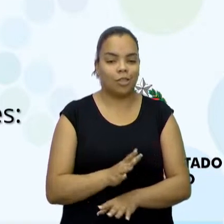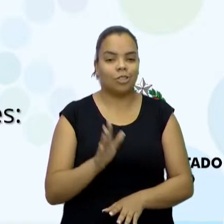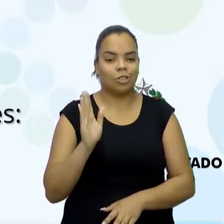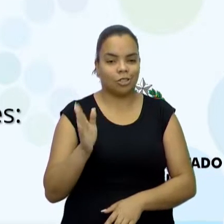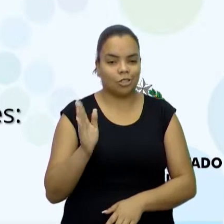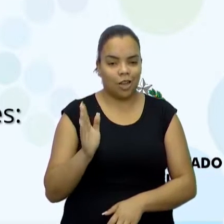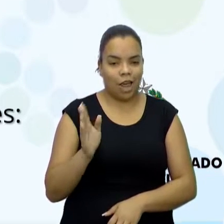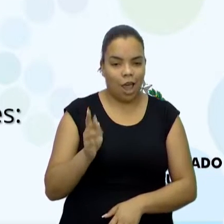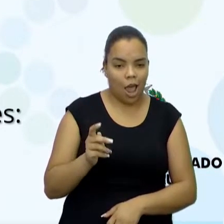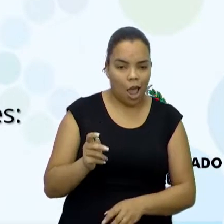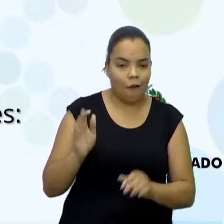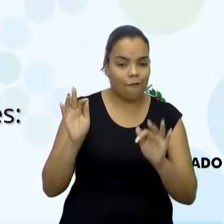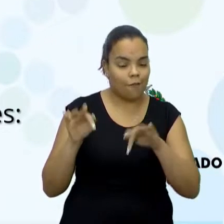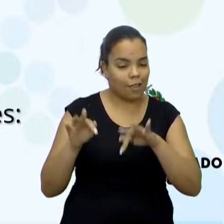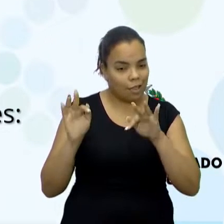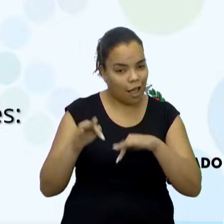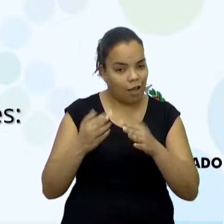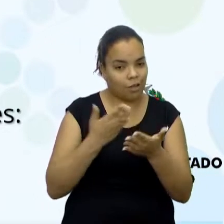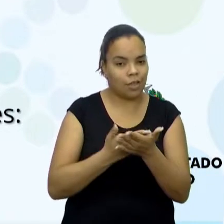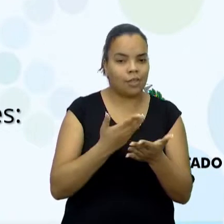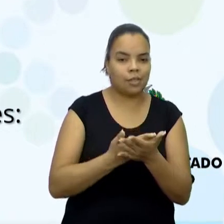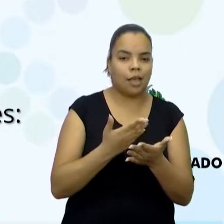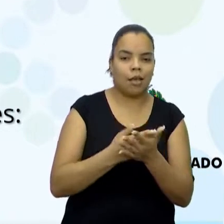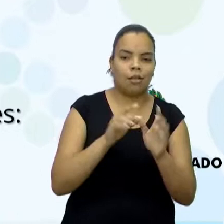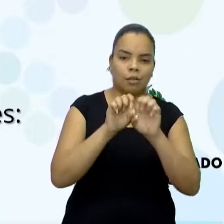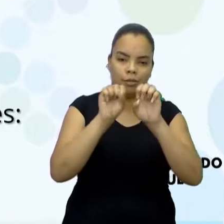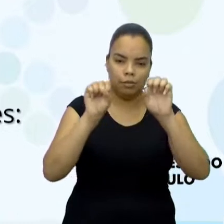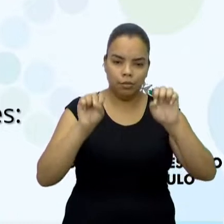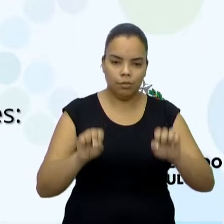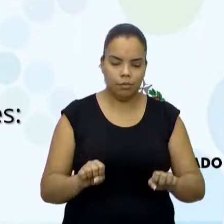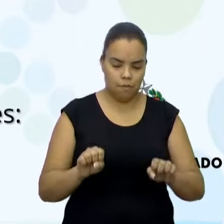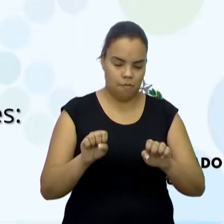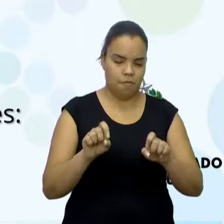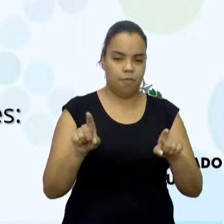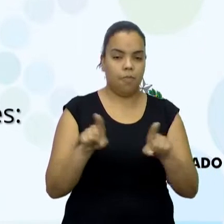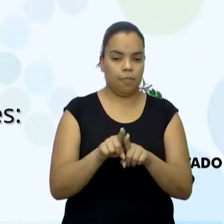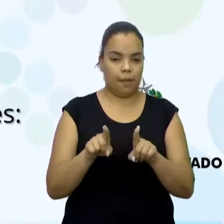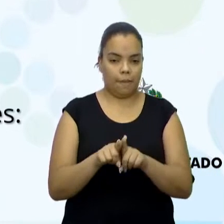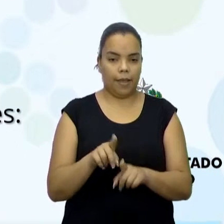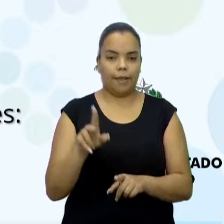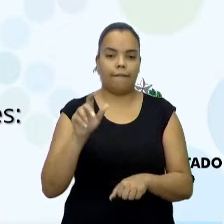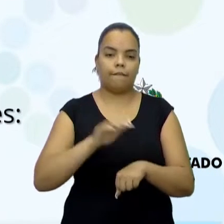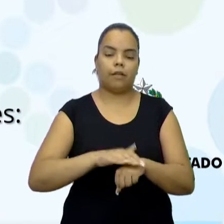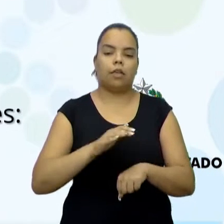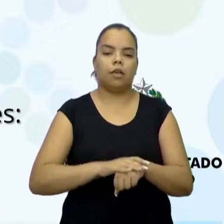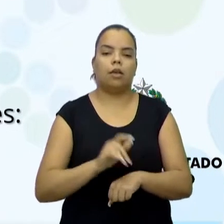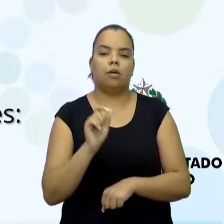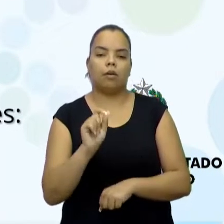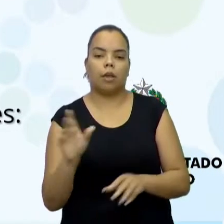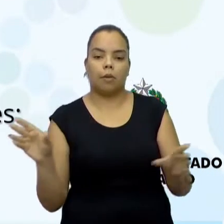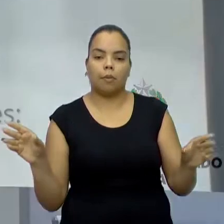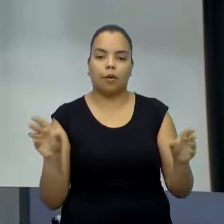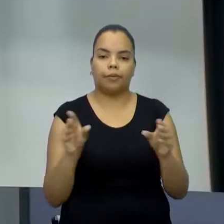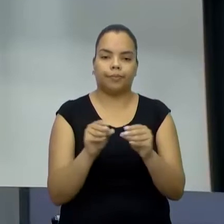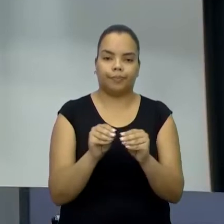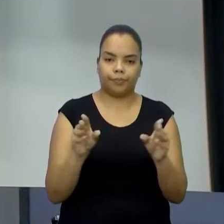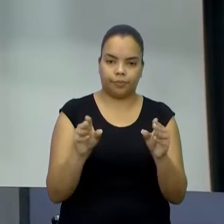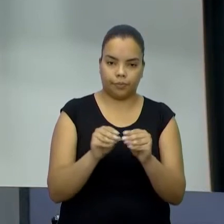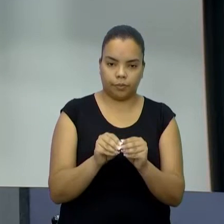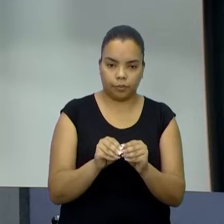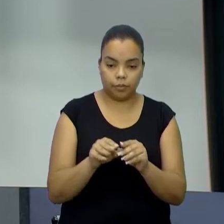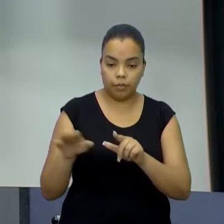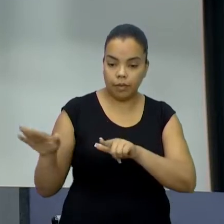de sistematização, onde faremos também uma revisão aí, pensando na semana 6, que é